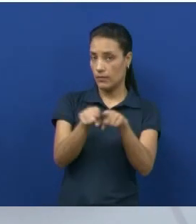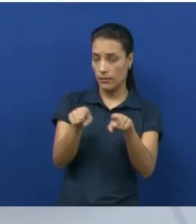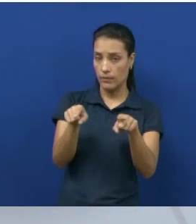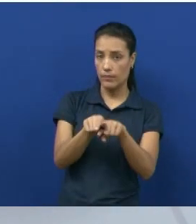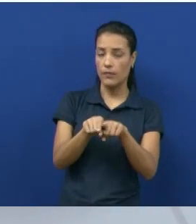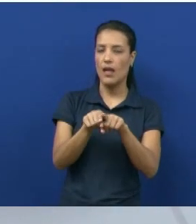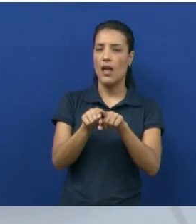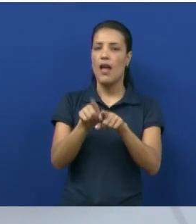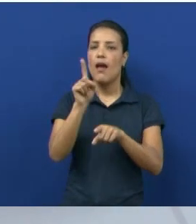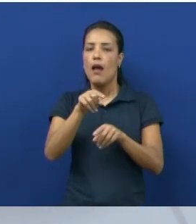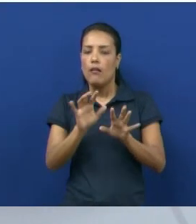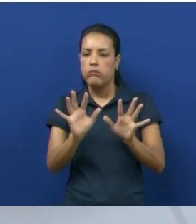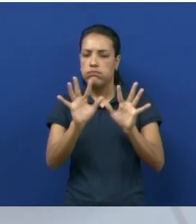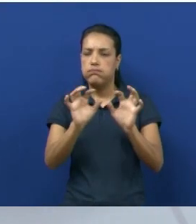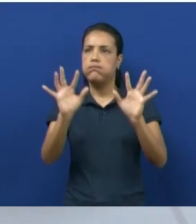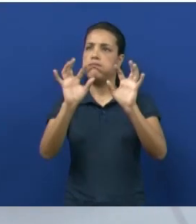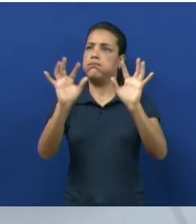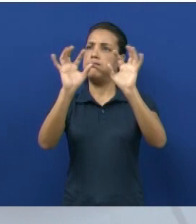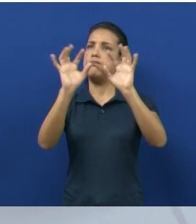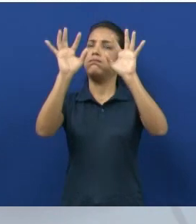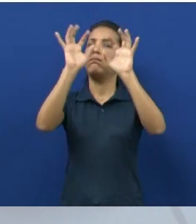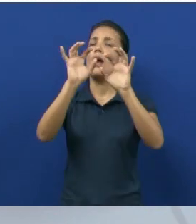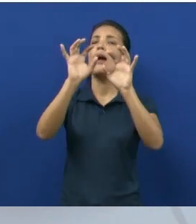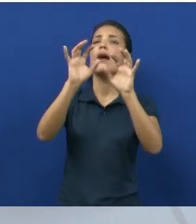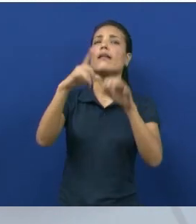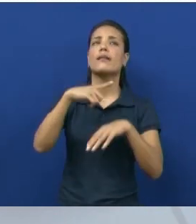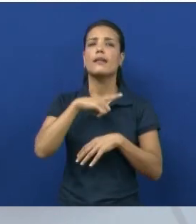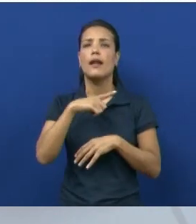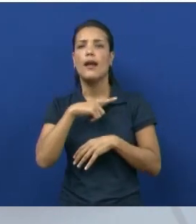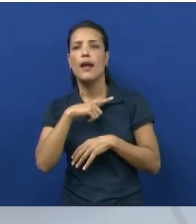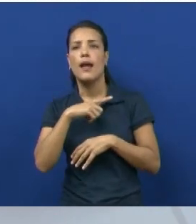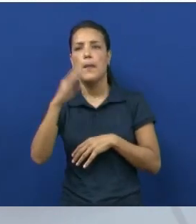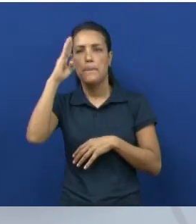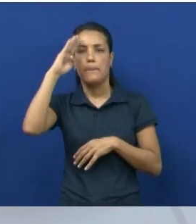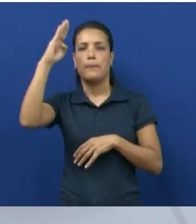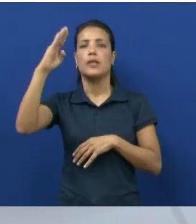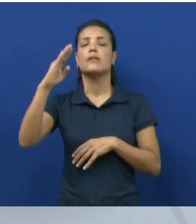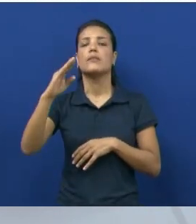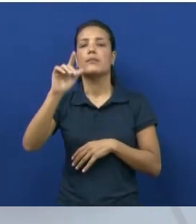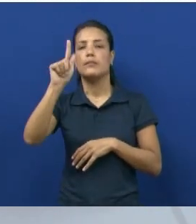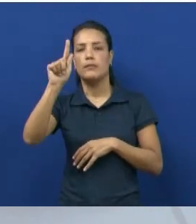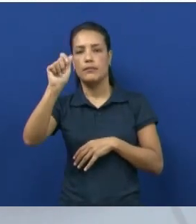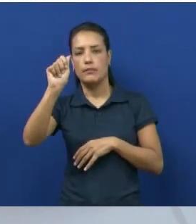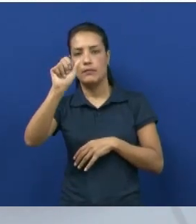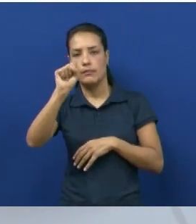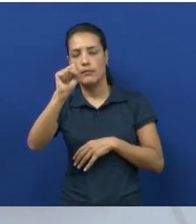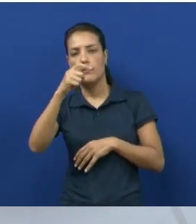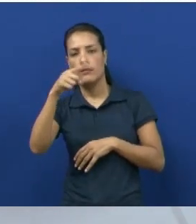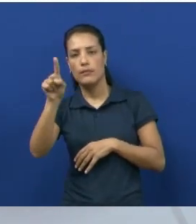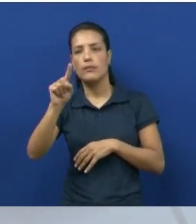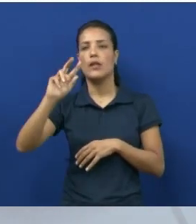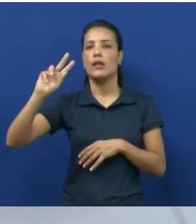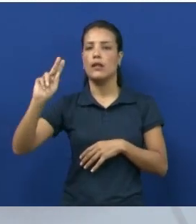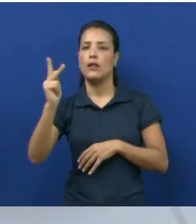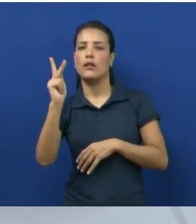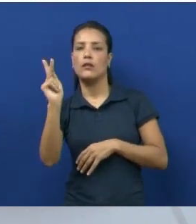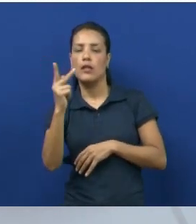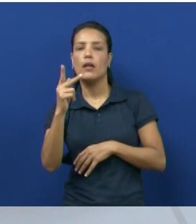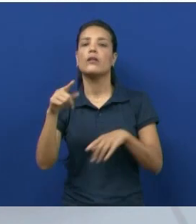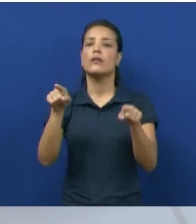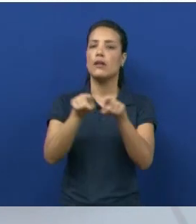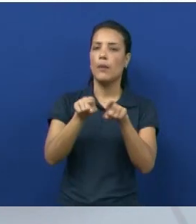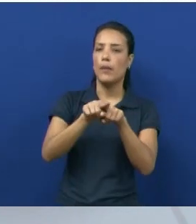planeta gasoso e sua atmosfera é composta principalmente pelo gás hidrogênio e pelo gás hélio. Saturno ele